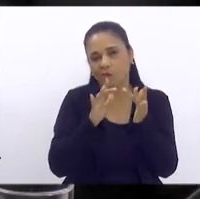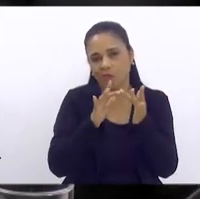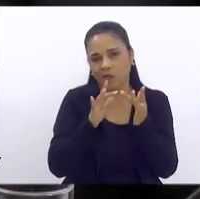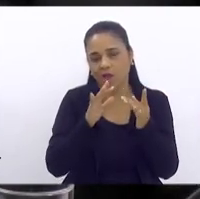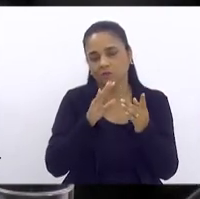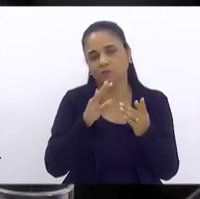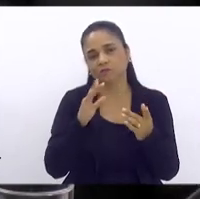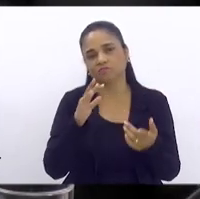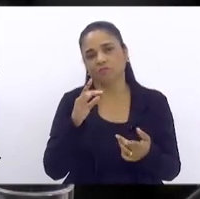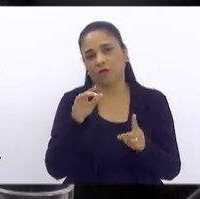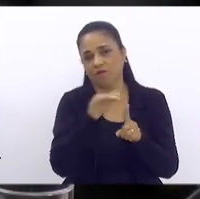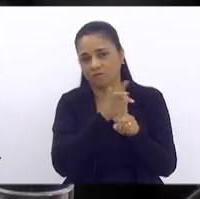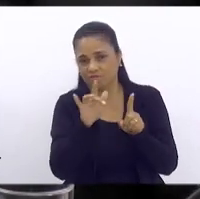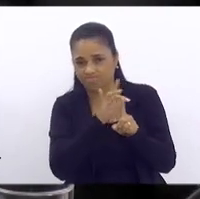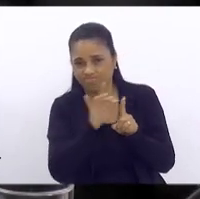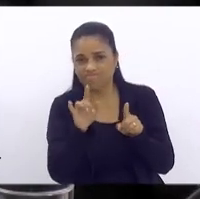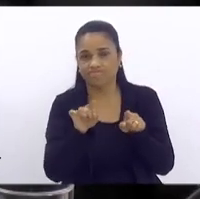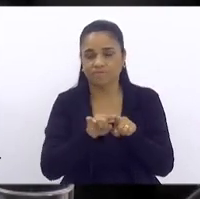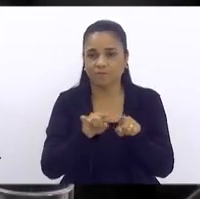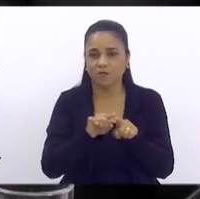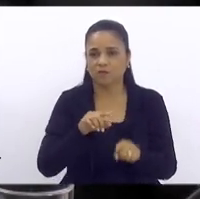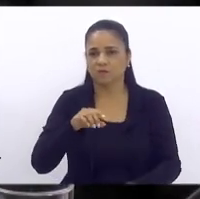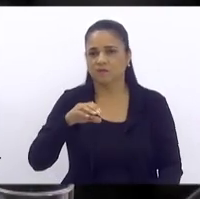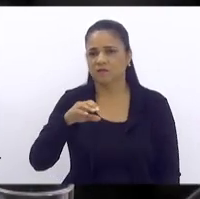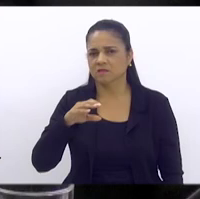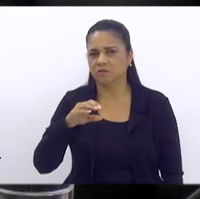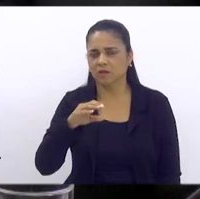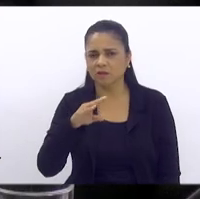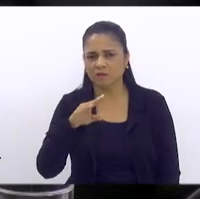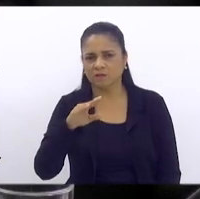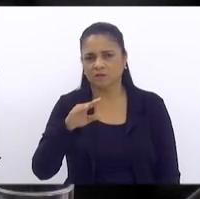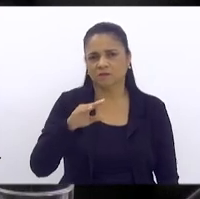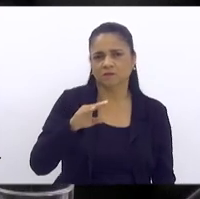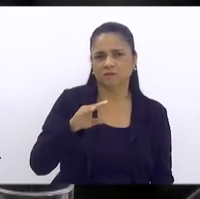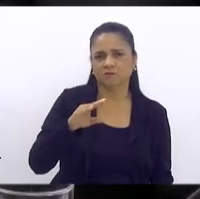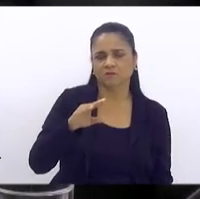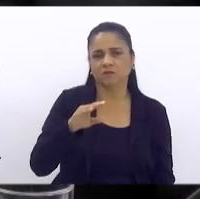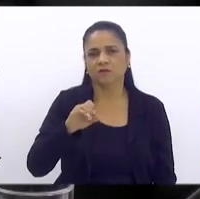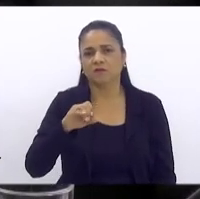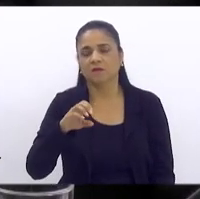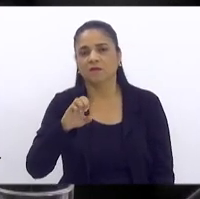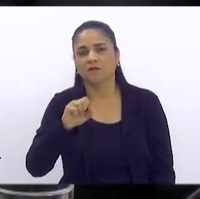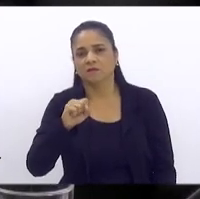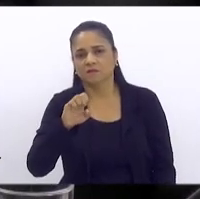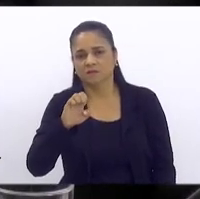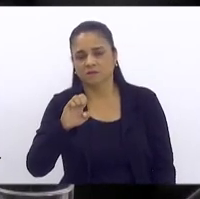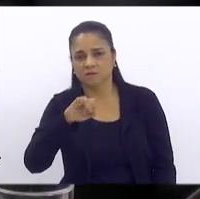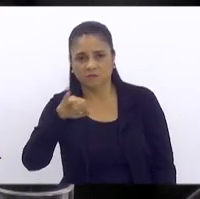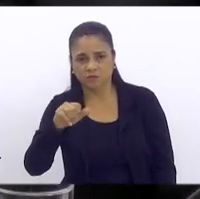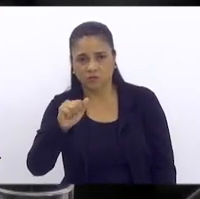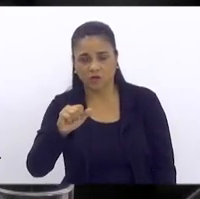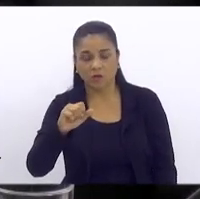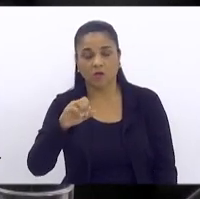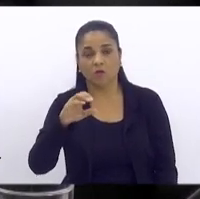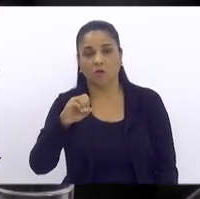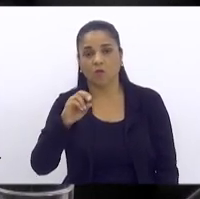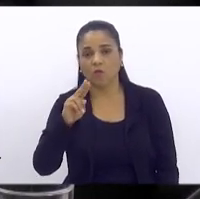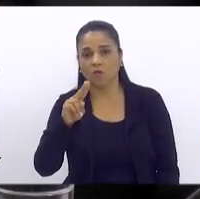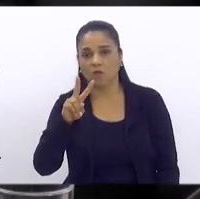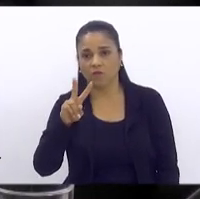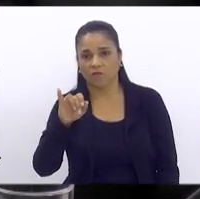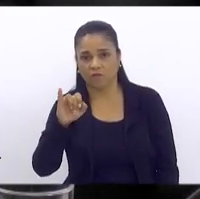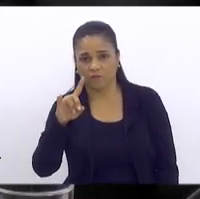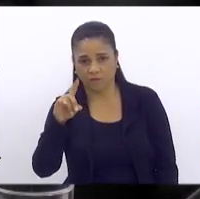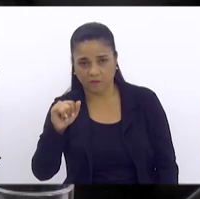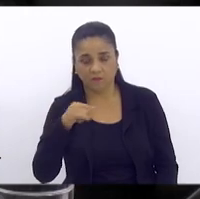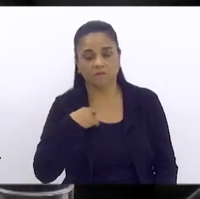a vítima. Também tem a Sejuvida, né? Que é a central também do tribunal que atende essas vítimas também. E aí, o contato falando presencial,